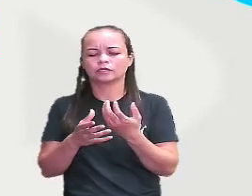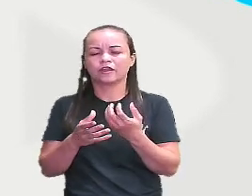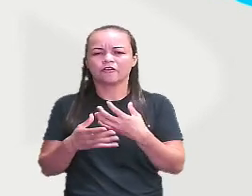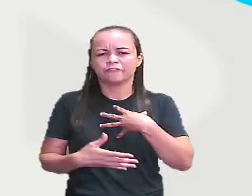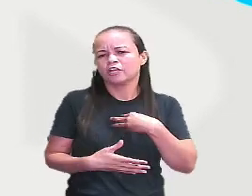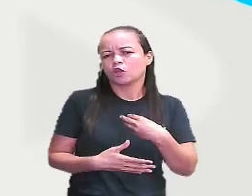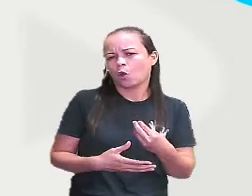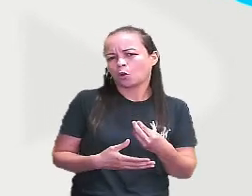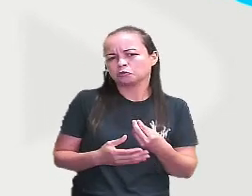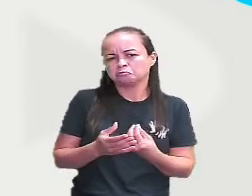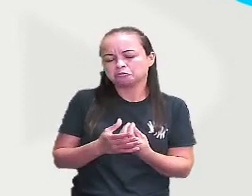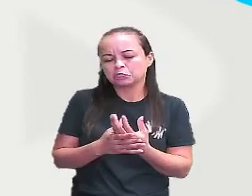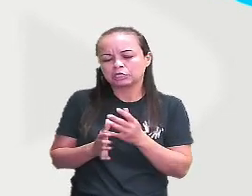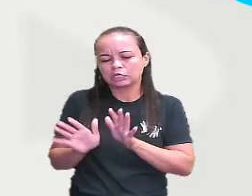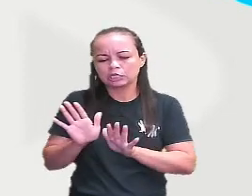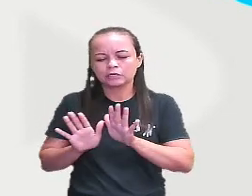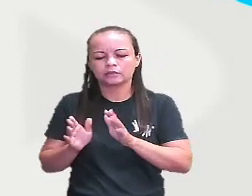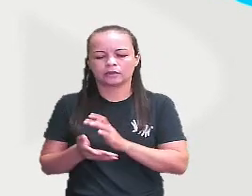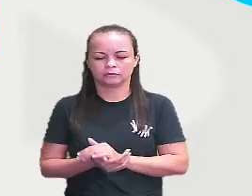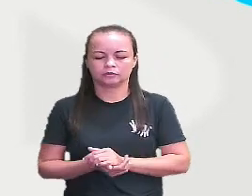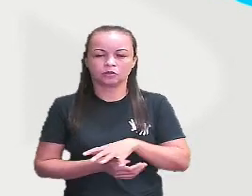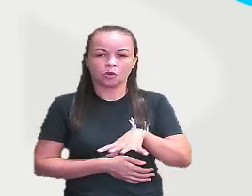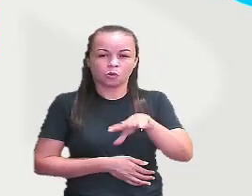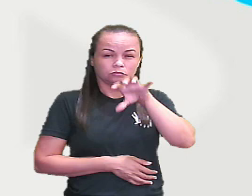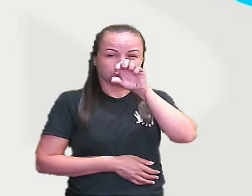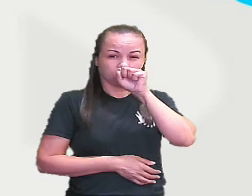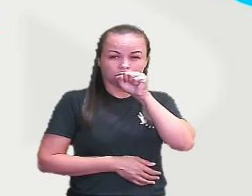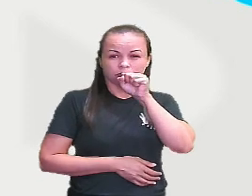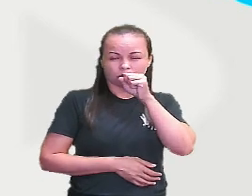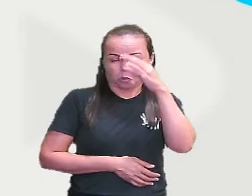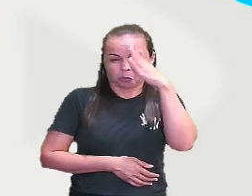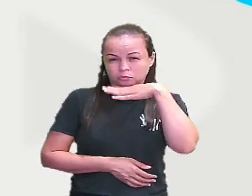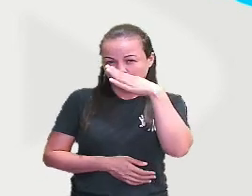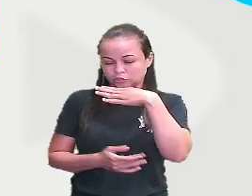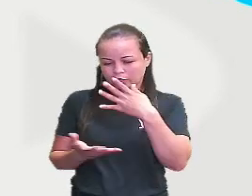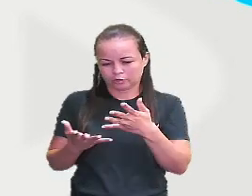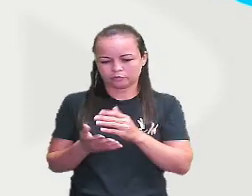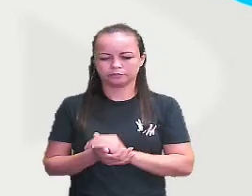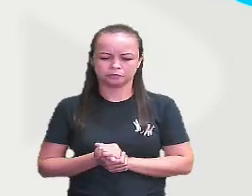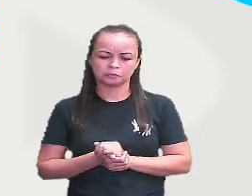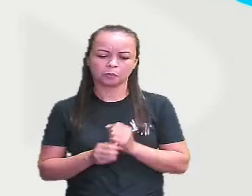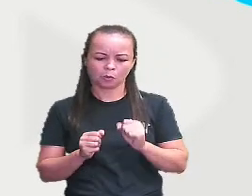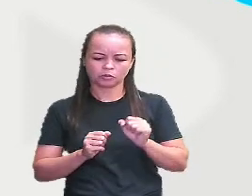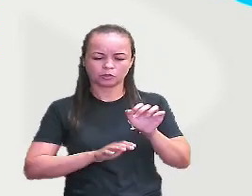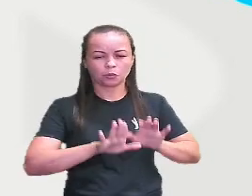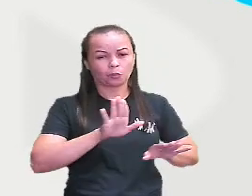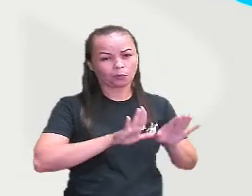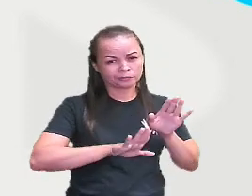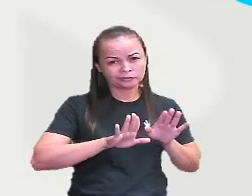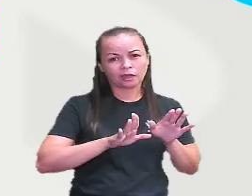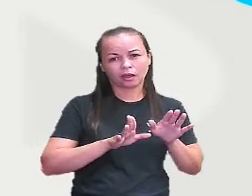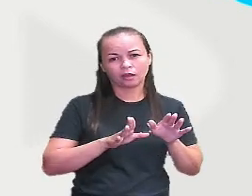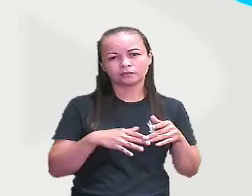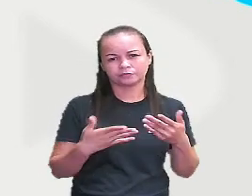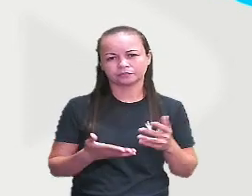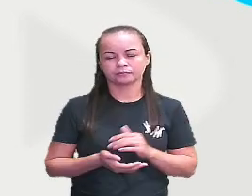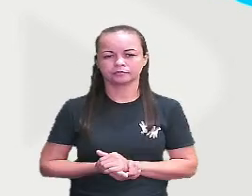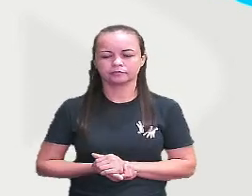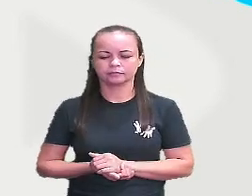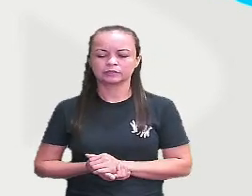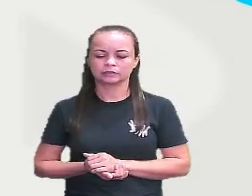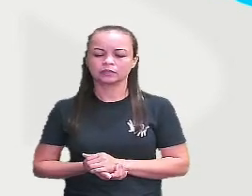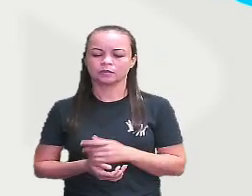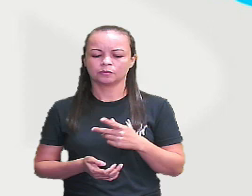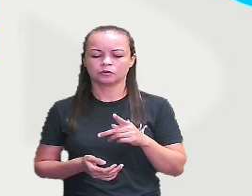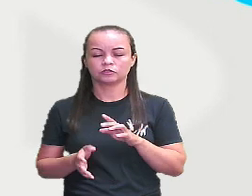cria. Odor, cheiro, também pode ser. Cuidar, tratar. Tudo bem. Progenitores